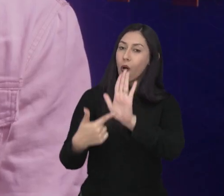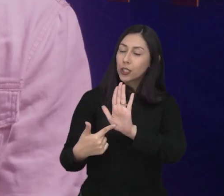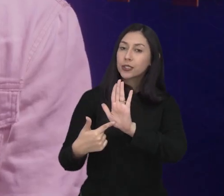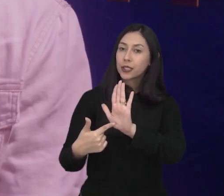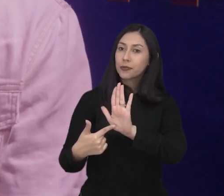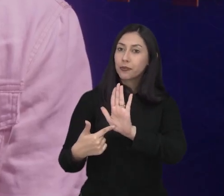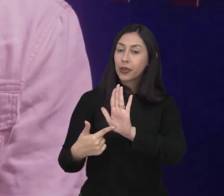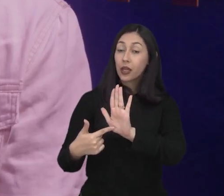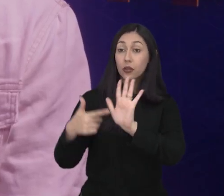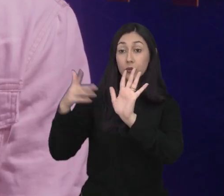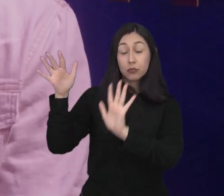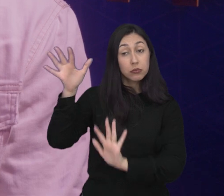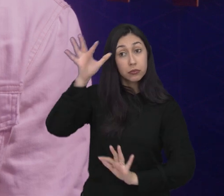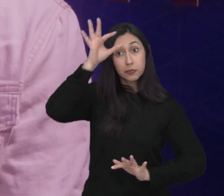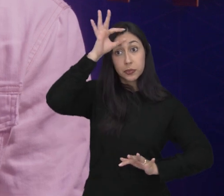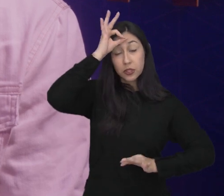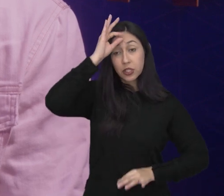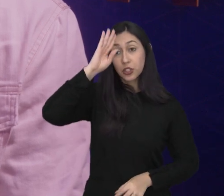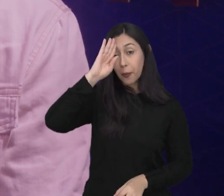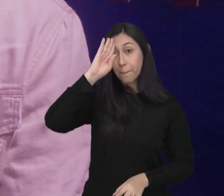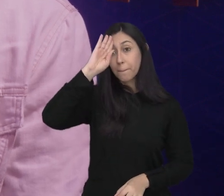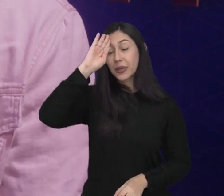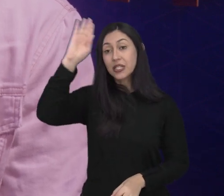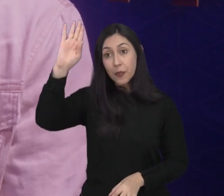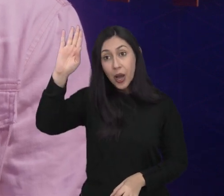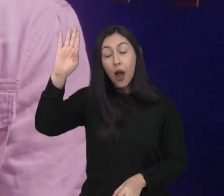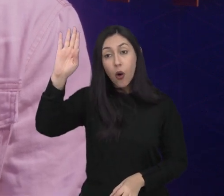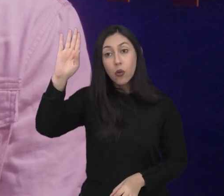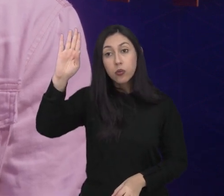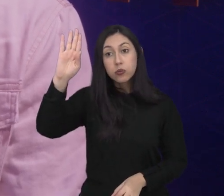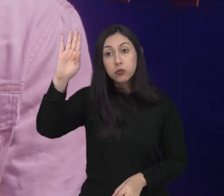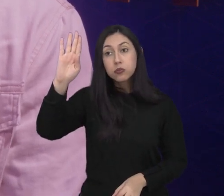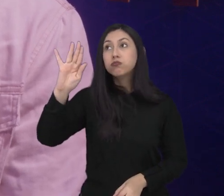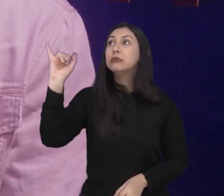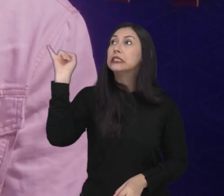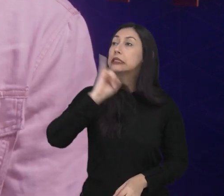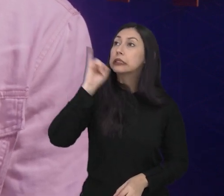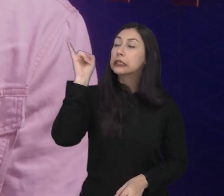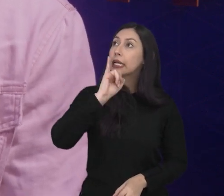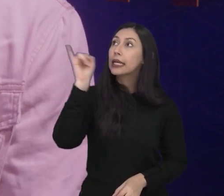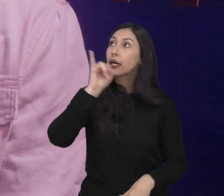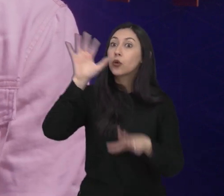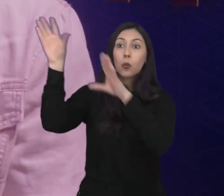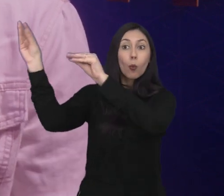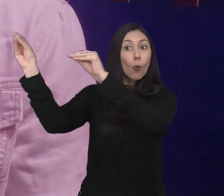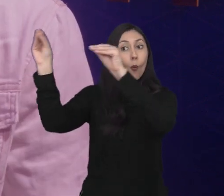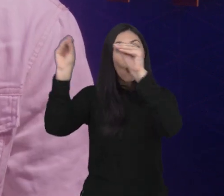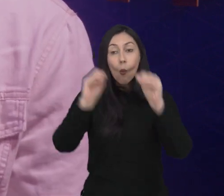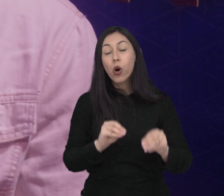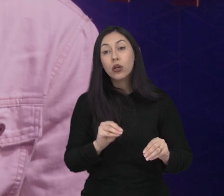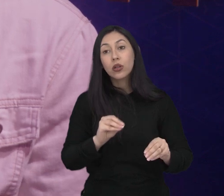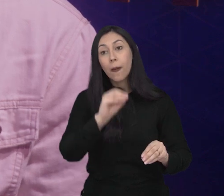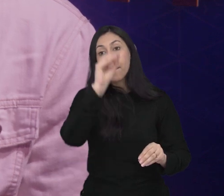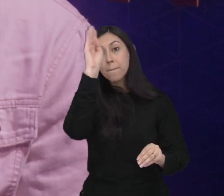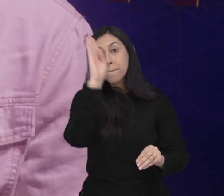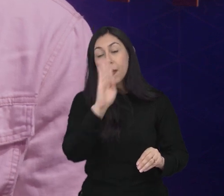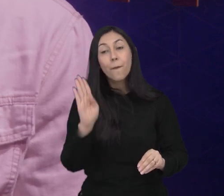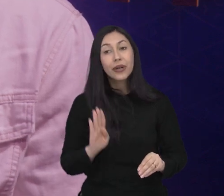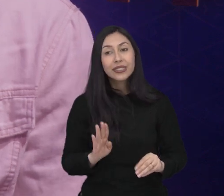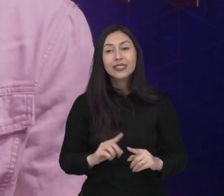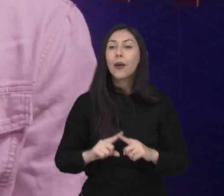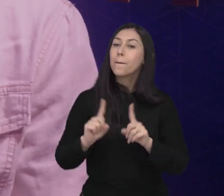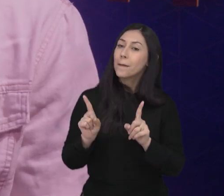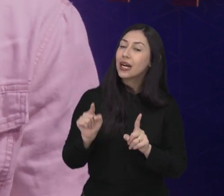Que é justamente os protagonistas vindo para o Brasil E aqui vai uma